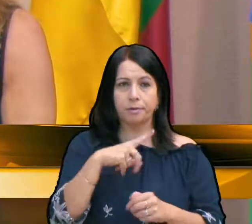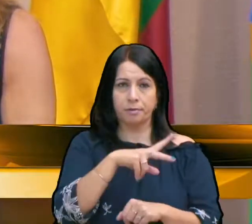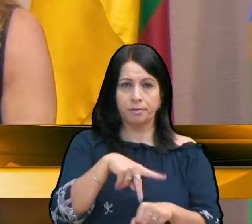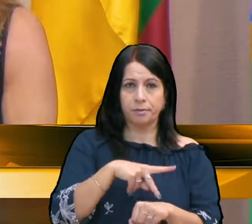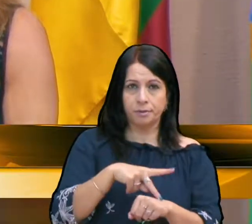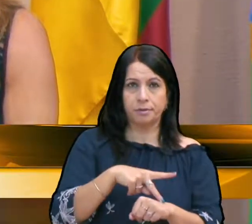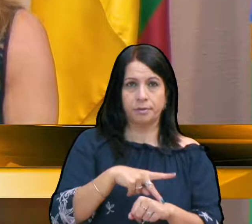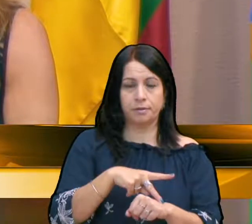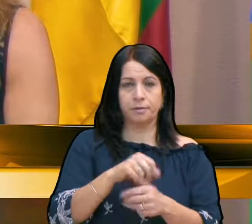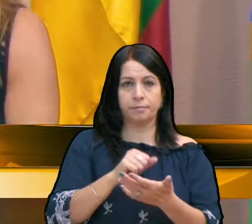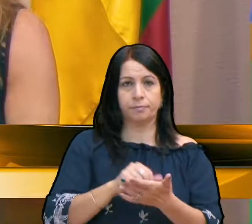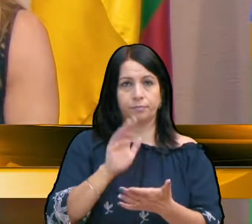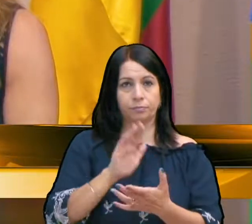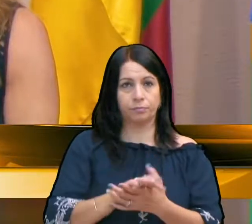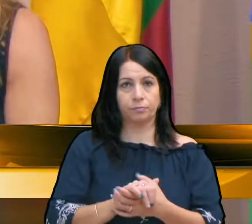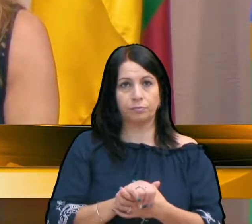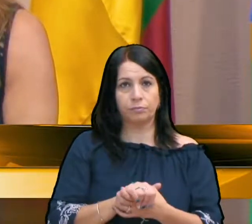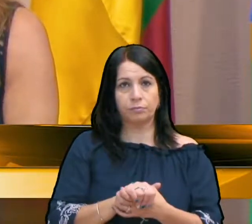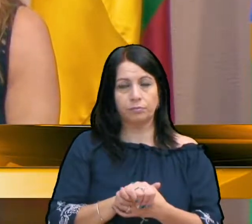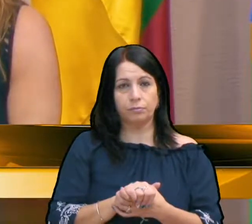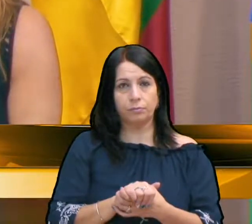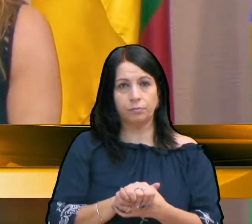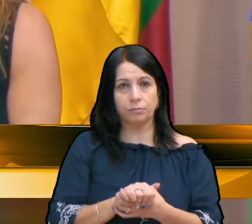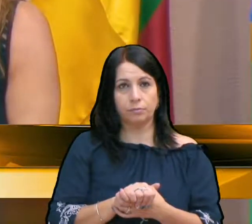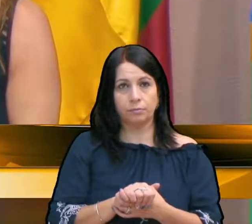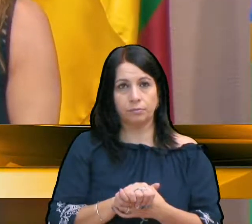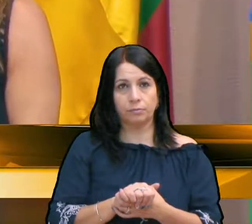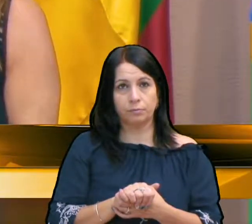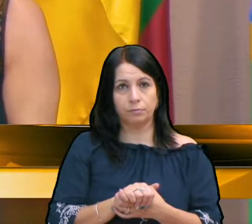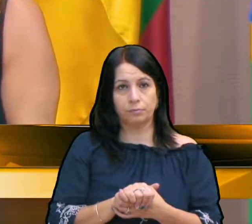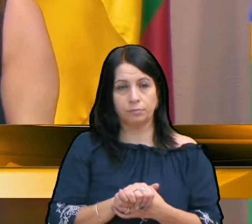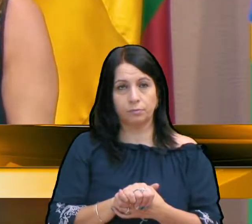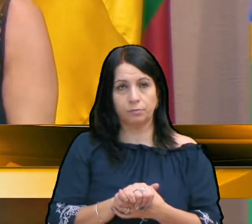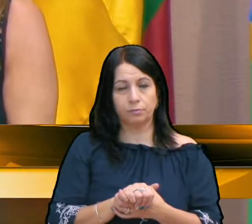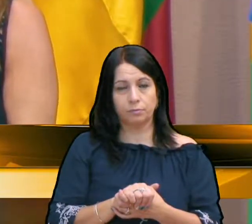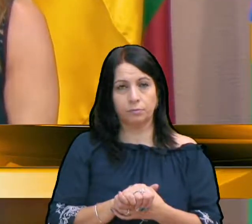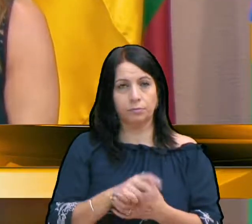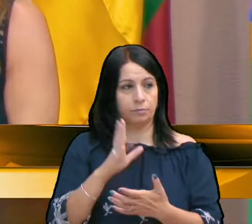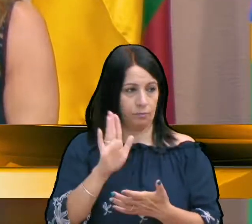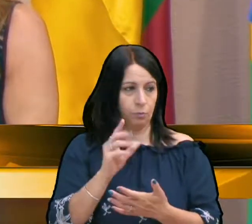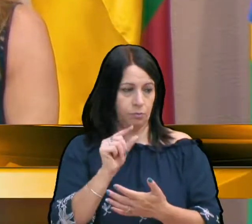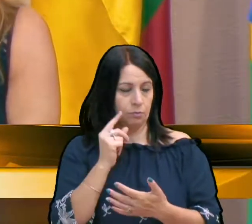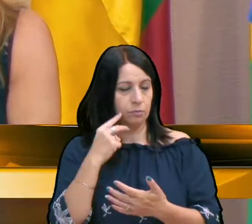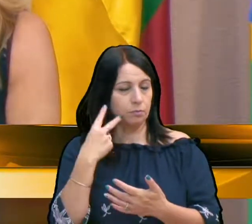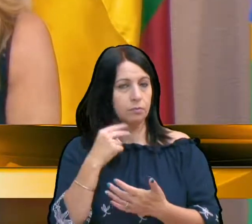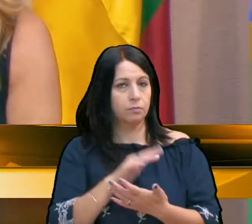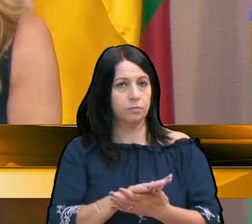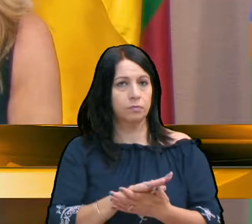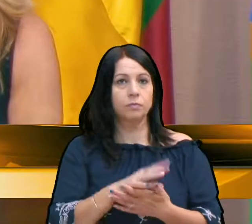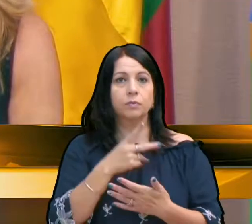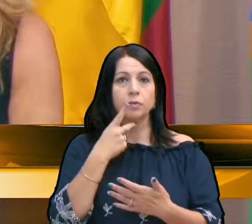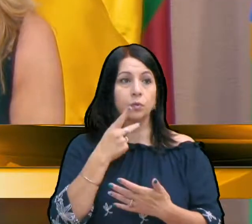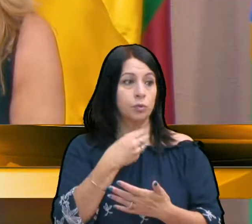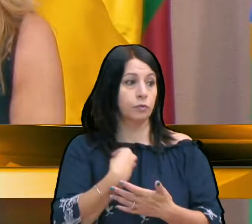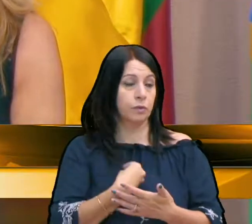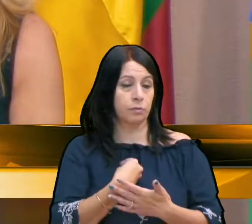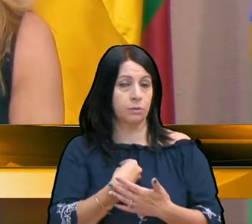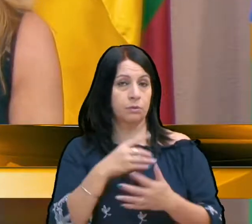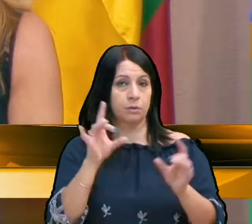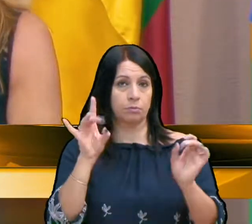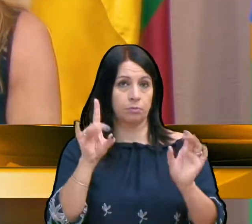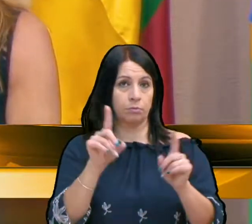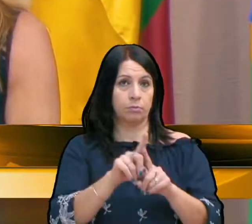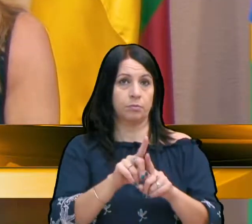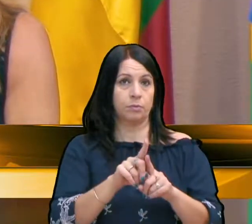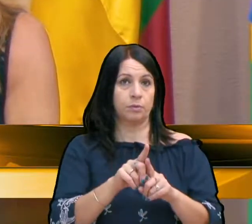país. Permite uma parte, vereador. Já lhe concedo, vereador. No cenário que vivemos, especialmente